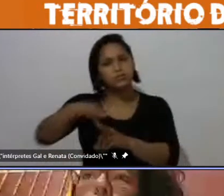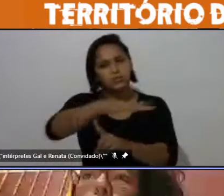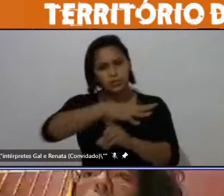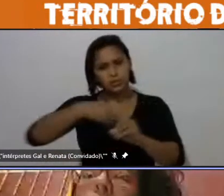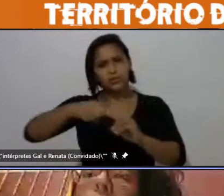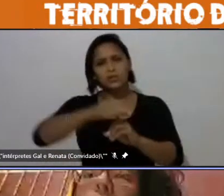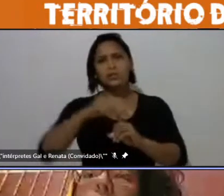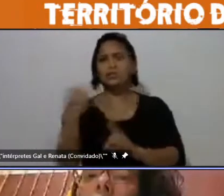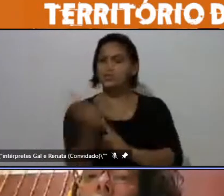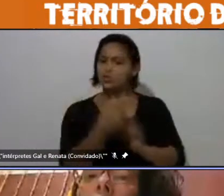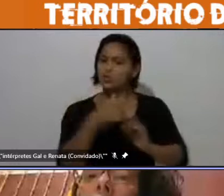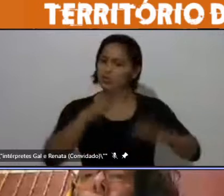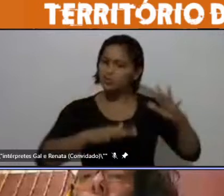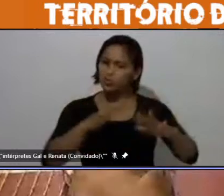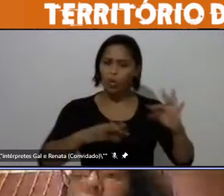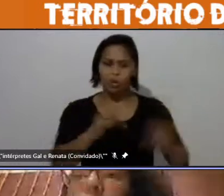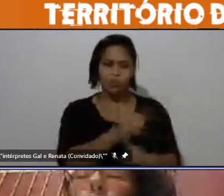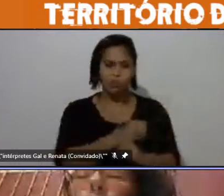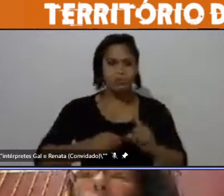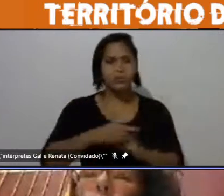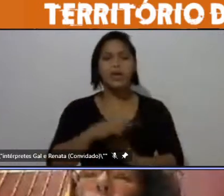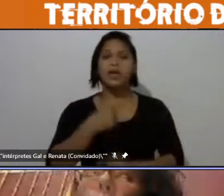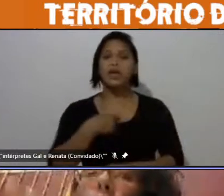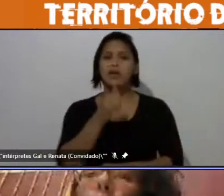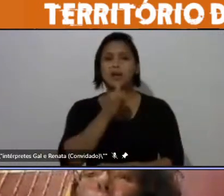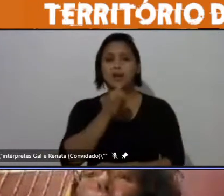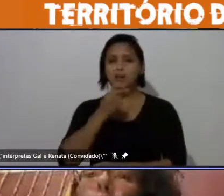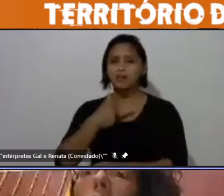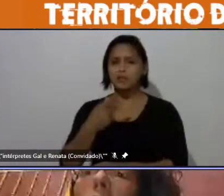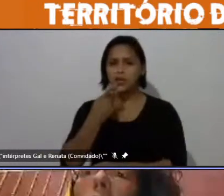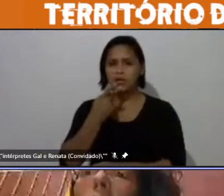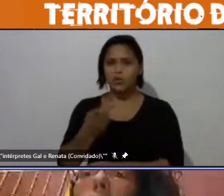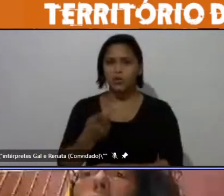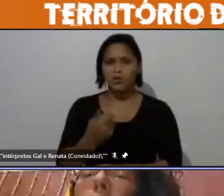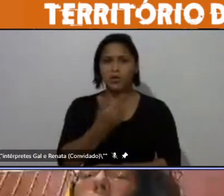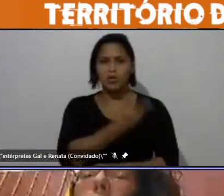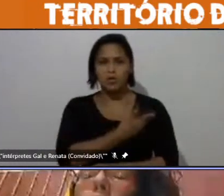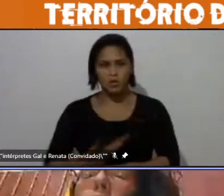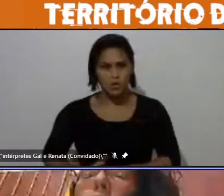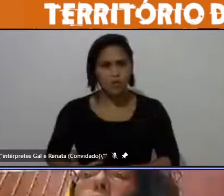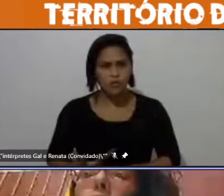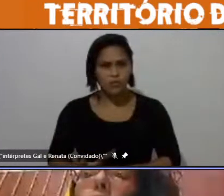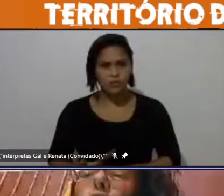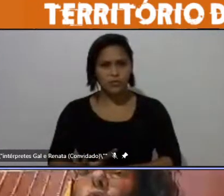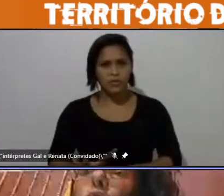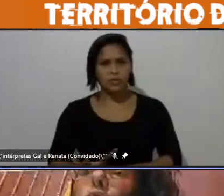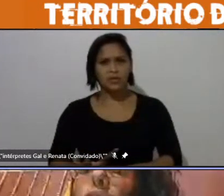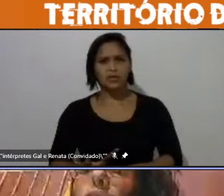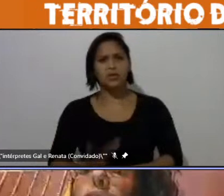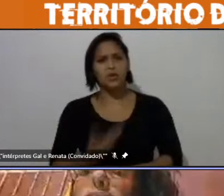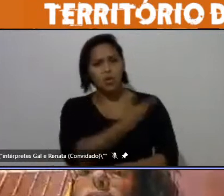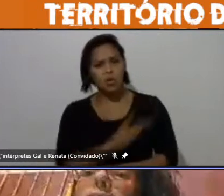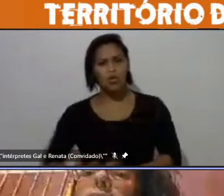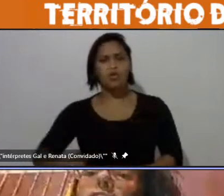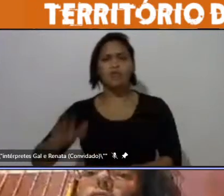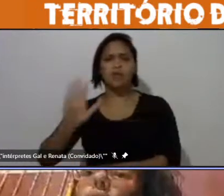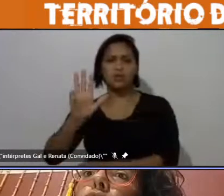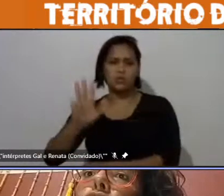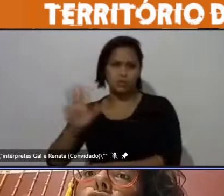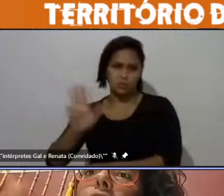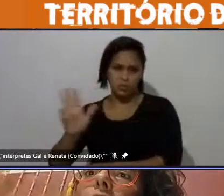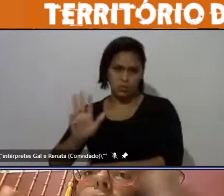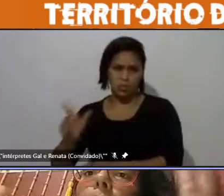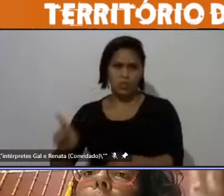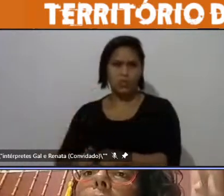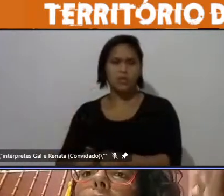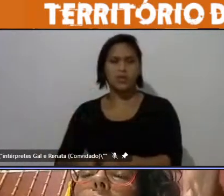para os próprios movimentos sociais. Eu, por exemplo, quando estava no governo federal, na gestão, né, do governo Lula, e a